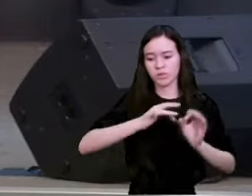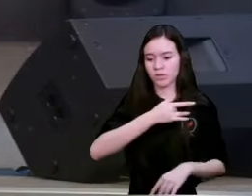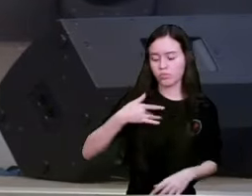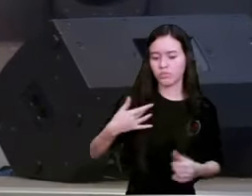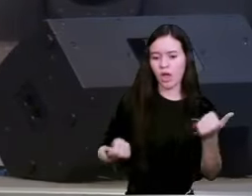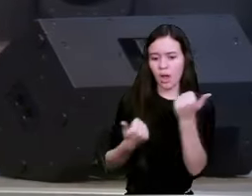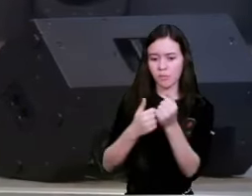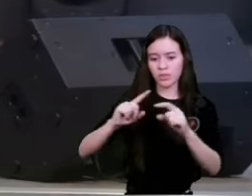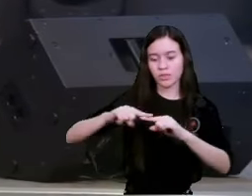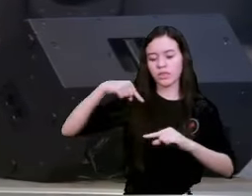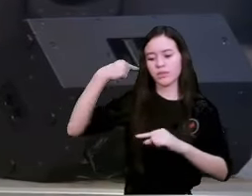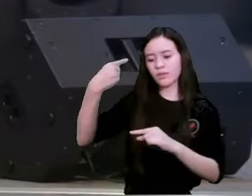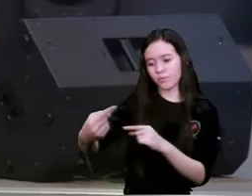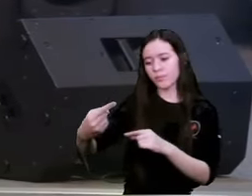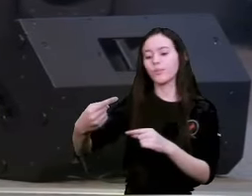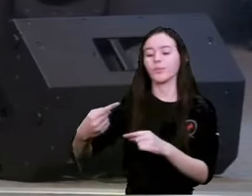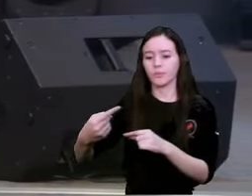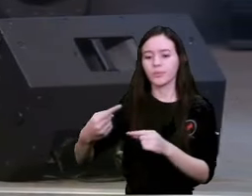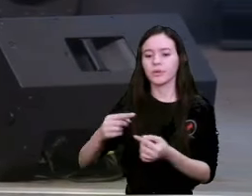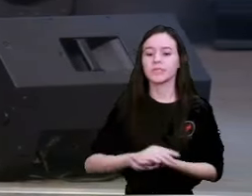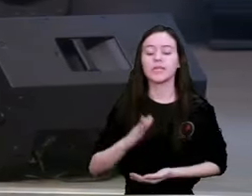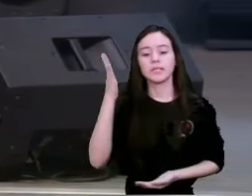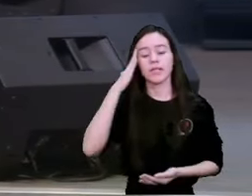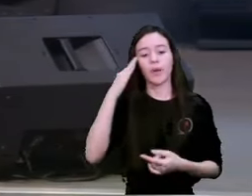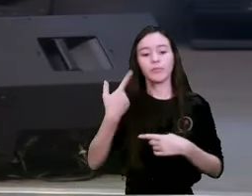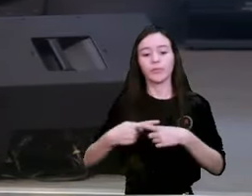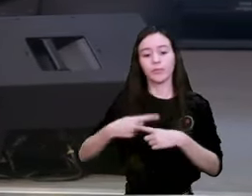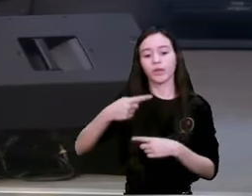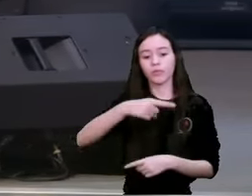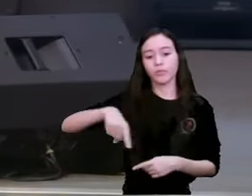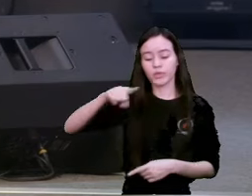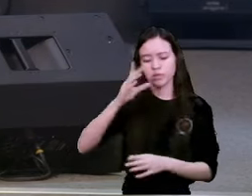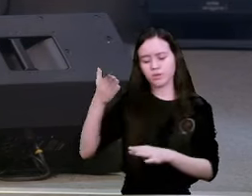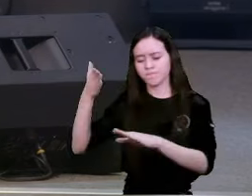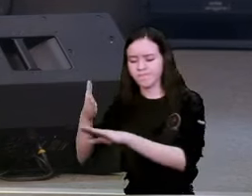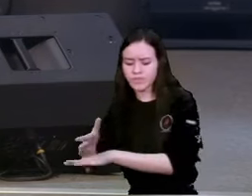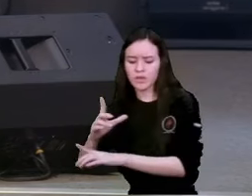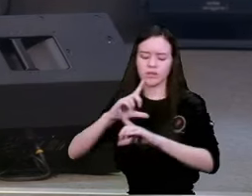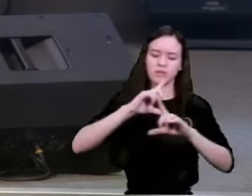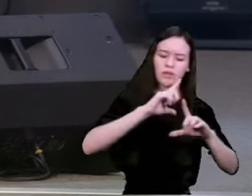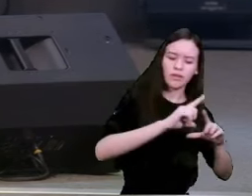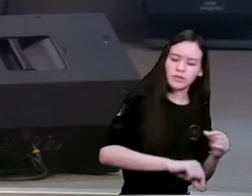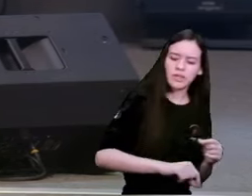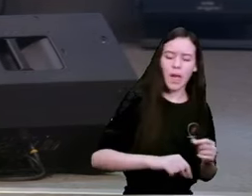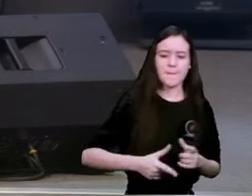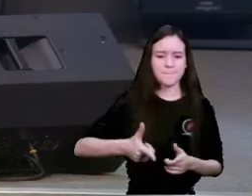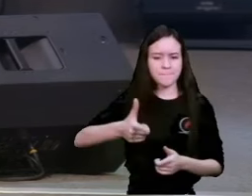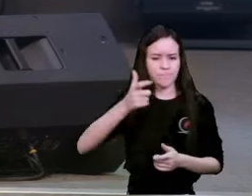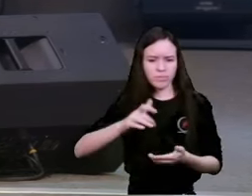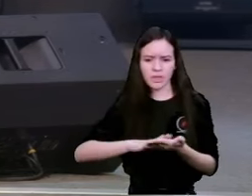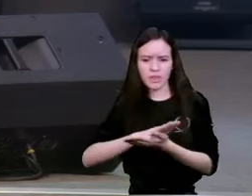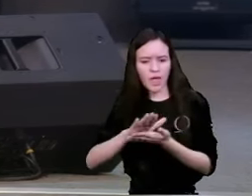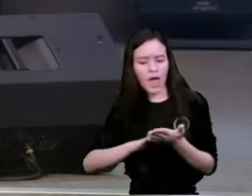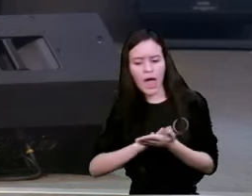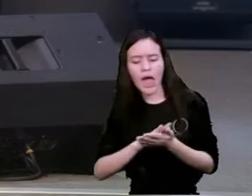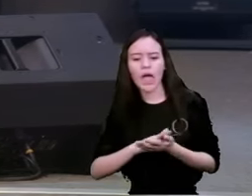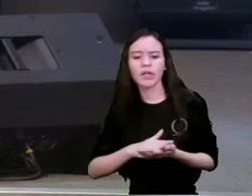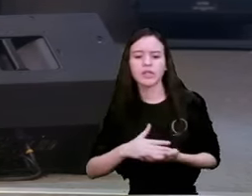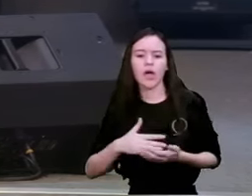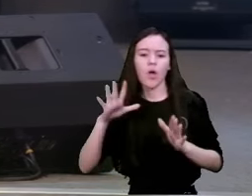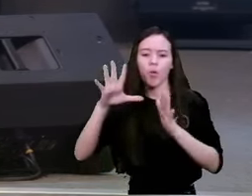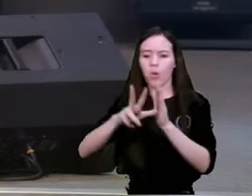suporte depois que a enfermidade chega. Sabe por que que você entra e sai e não vê bala perdida e o assaltante não